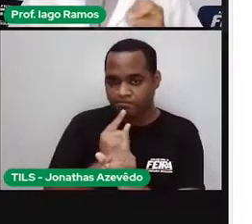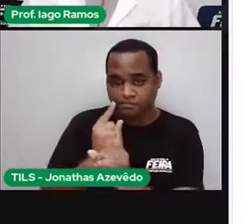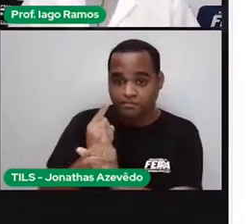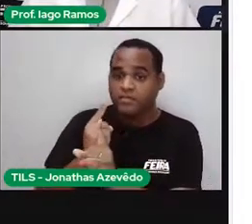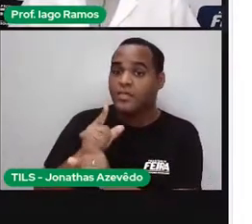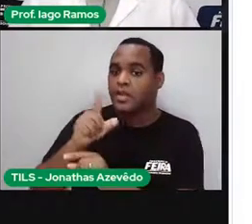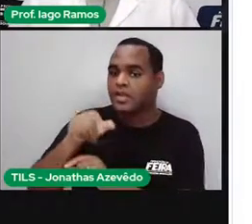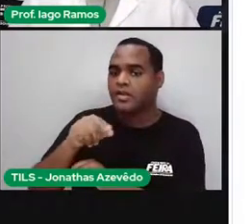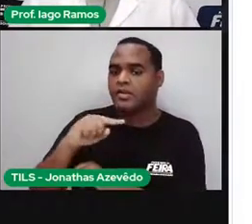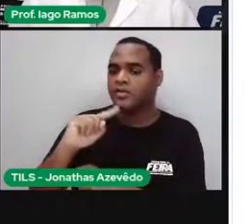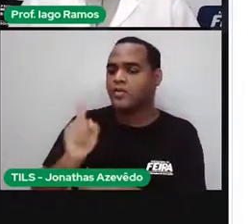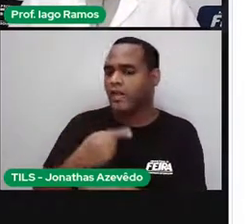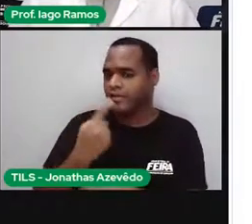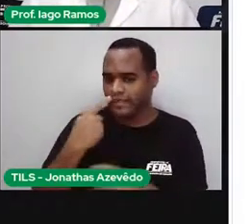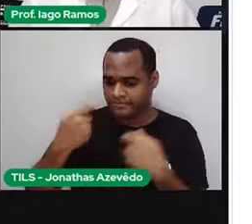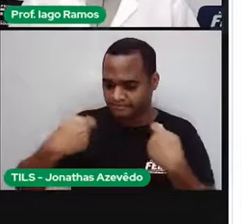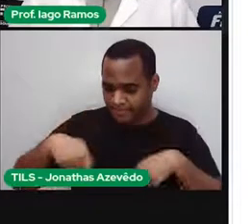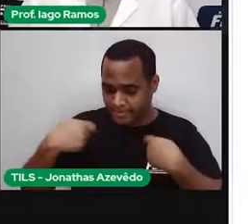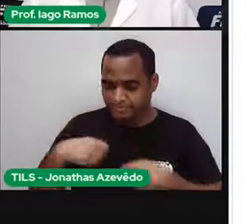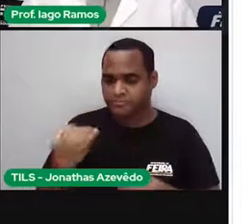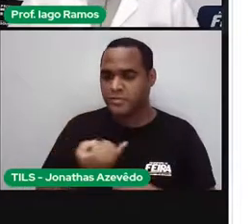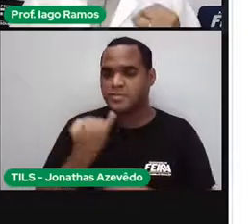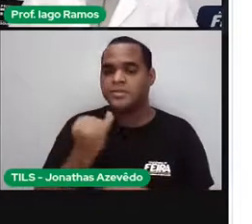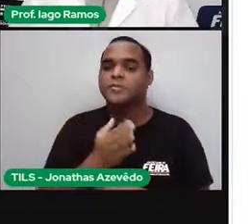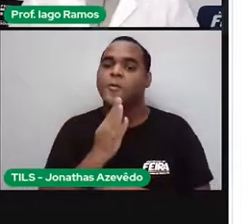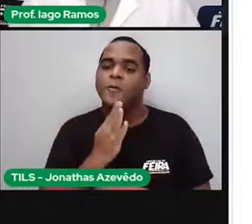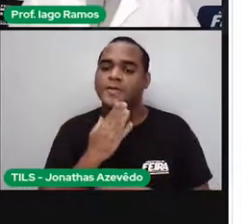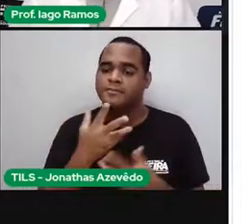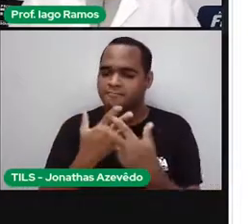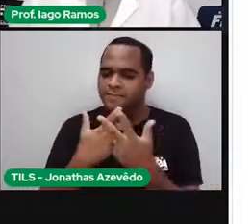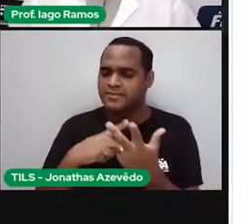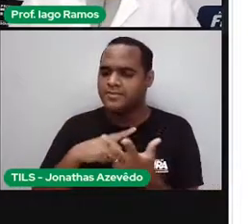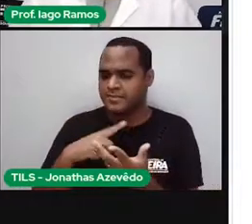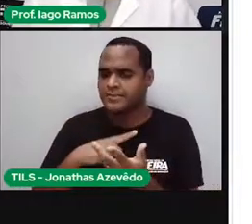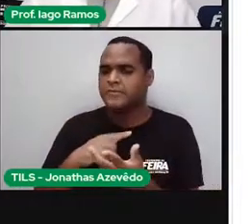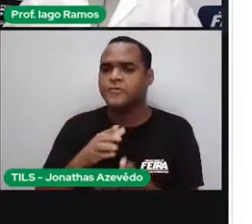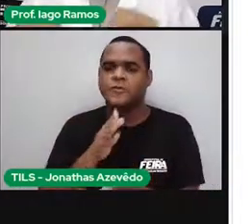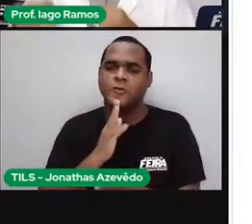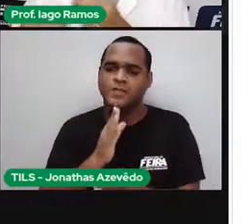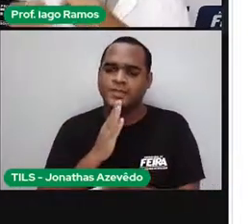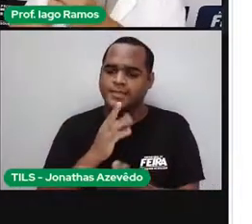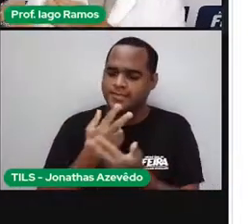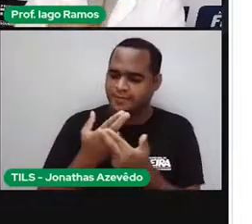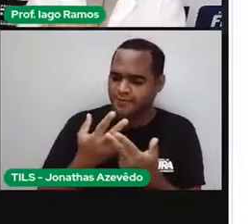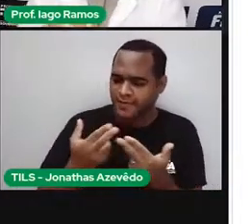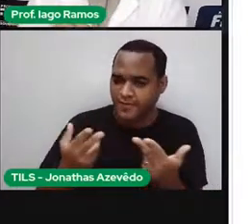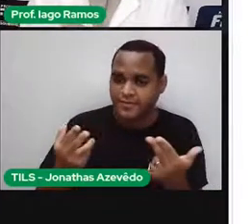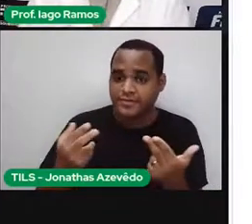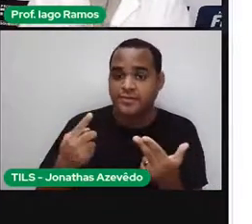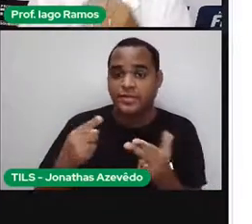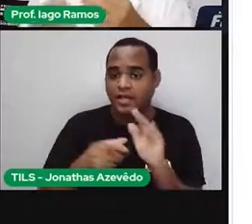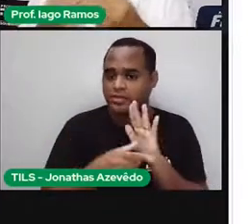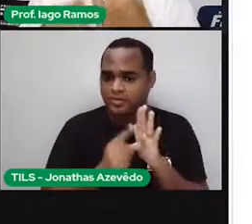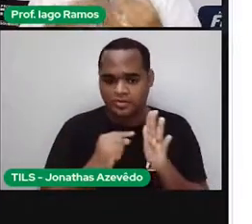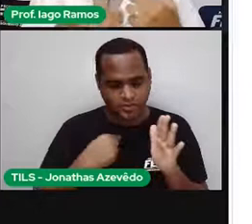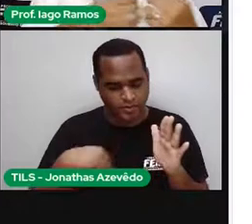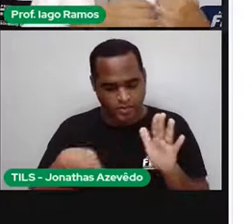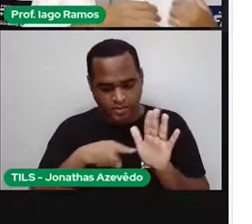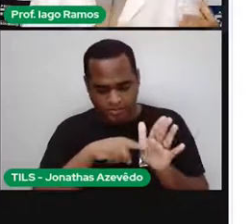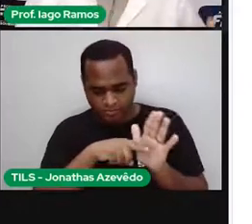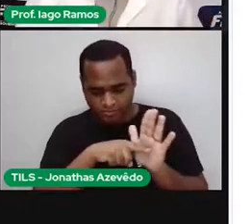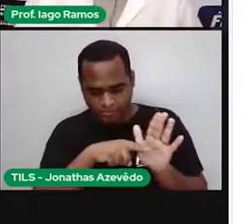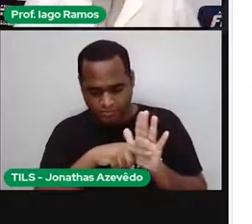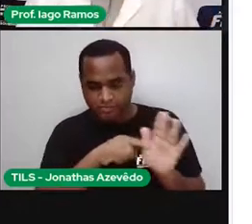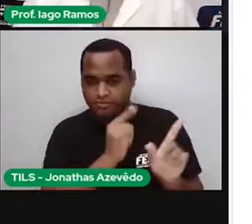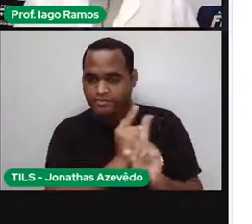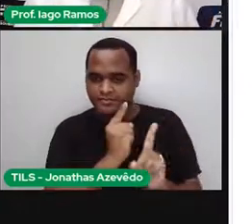a gente precisa ter conhecimento de coisas Antes de a gente investigar a gente precisa